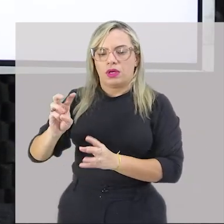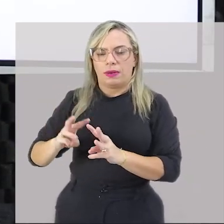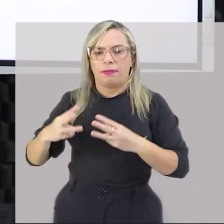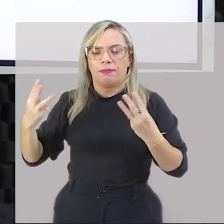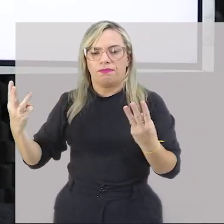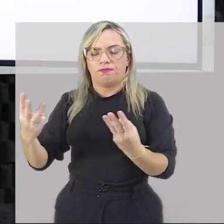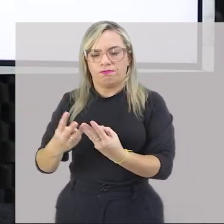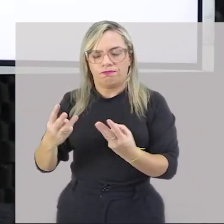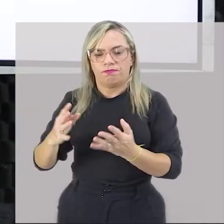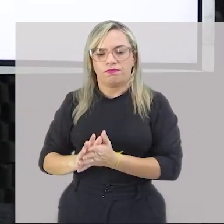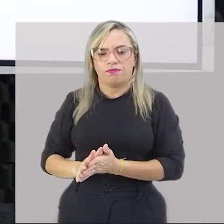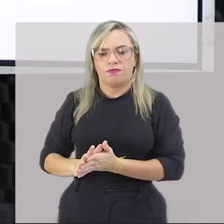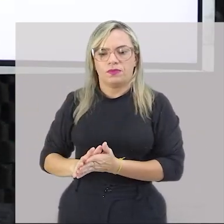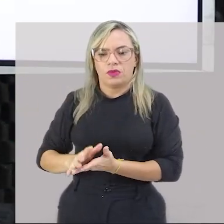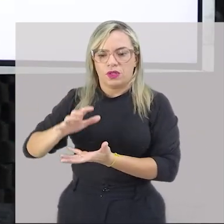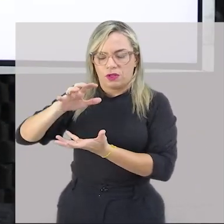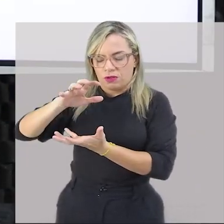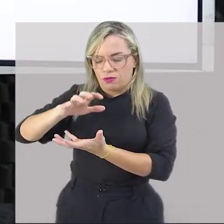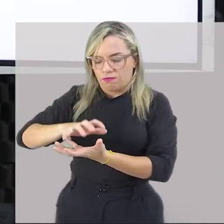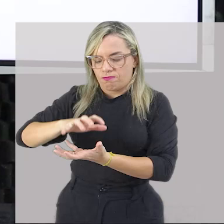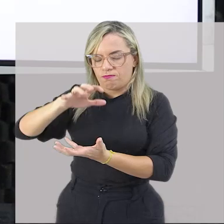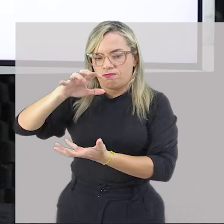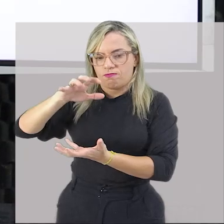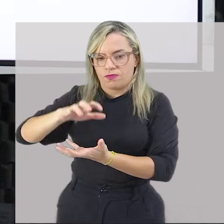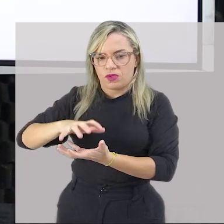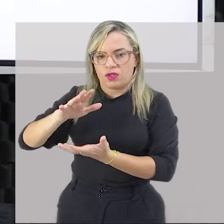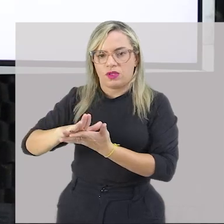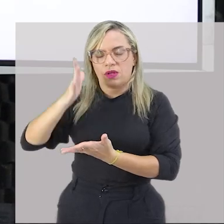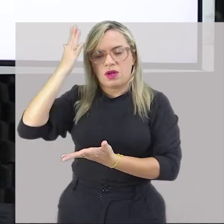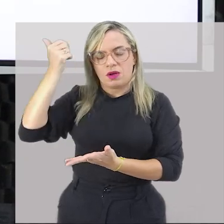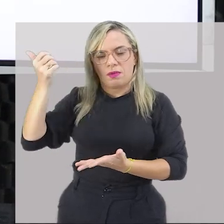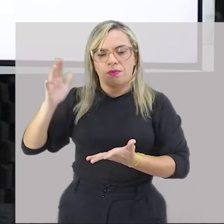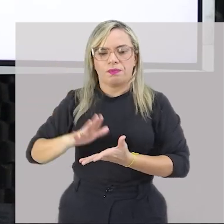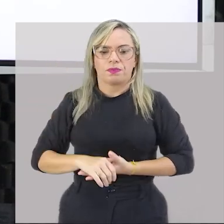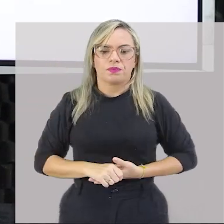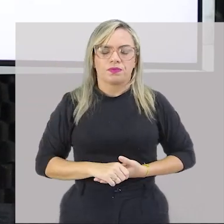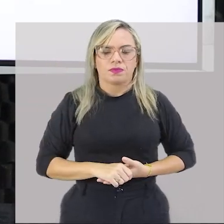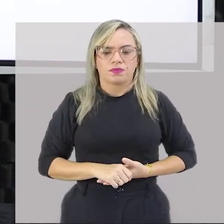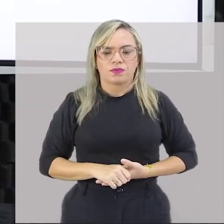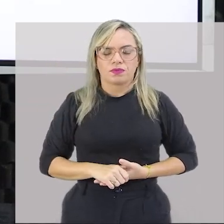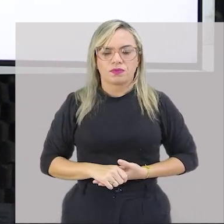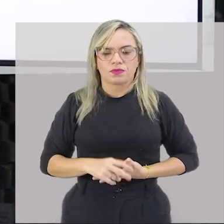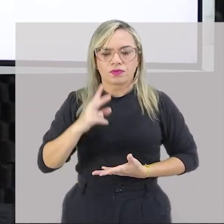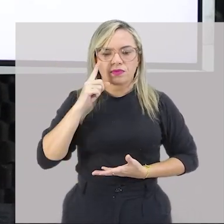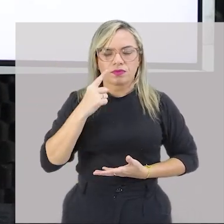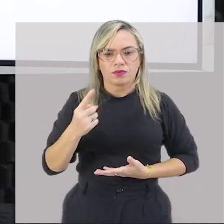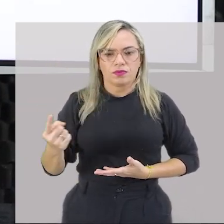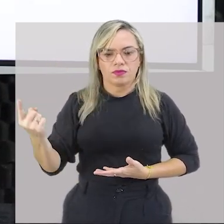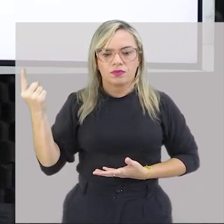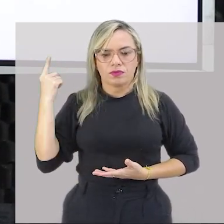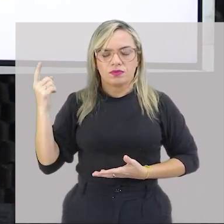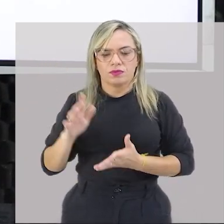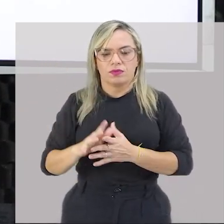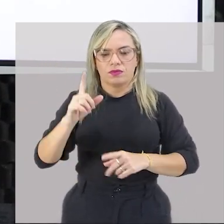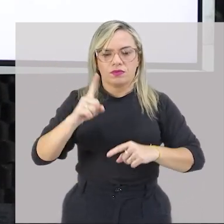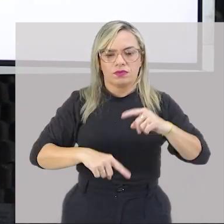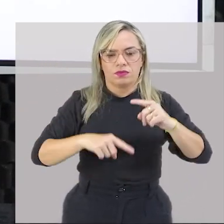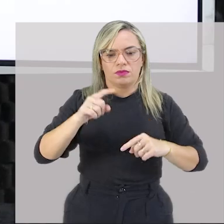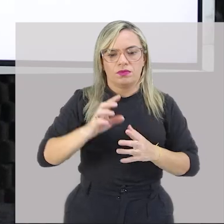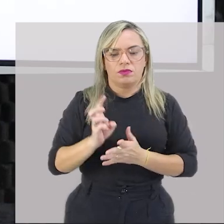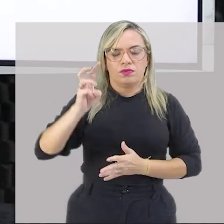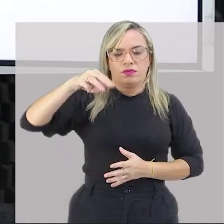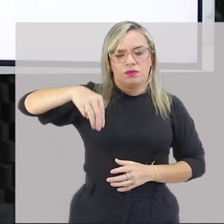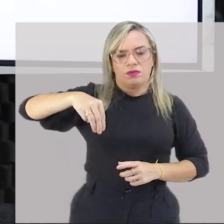mola. Então, olhem para cá, rapidão, ó. Para esse corpo de massa